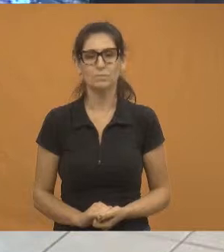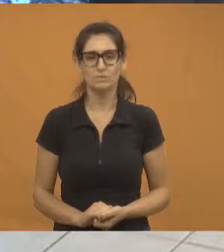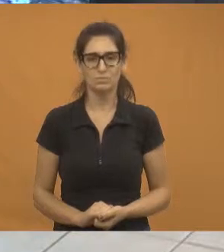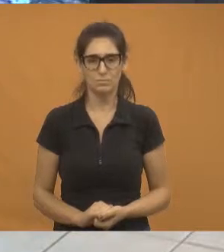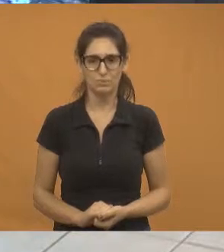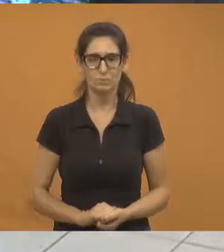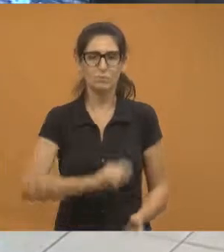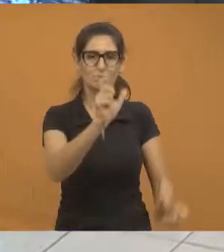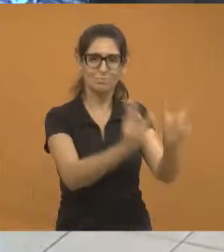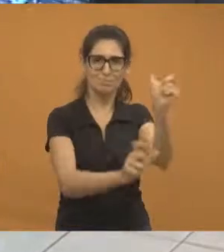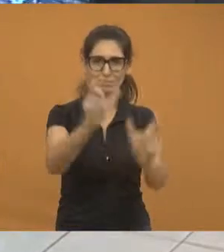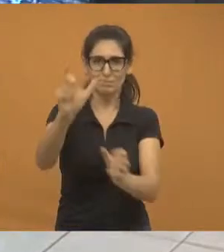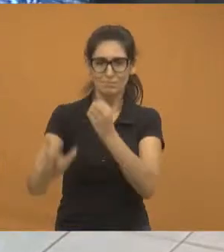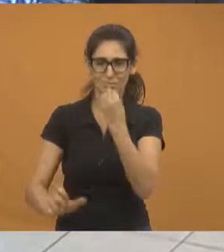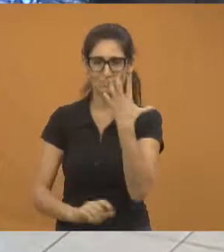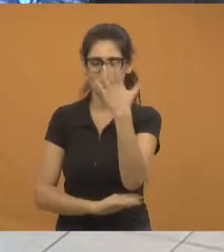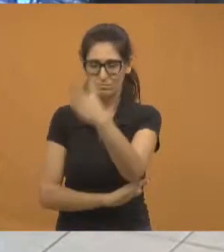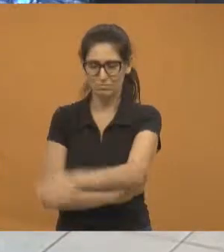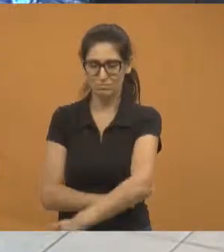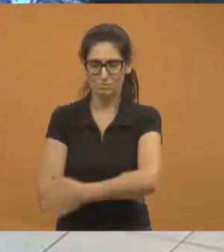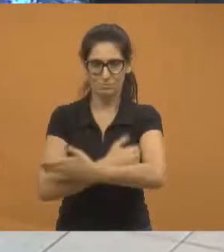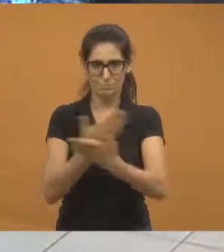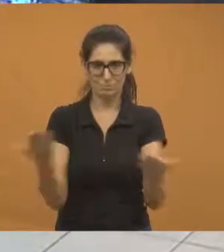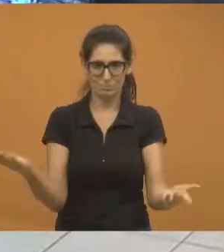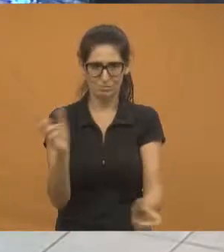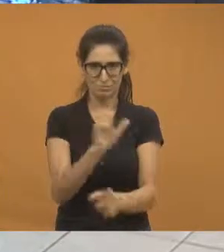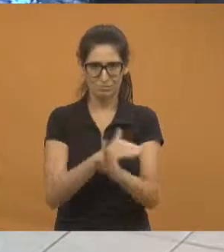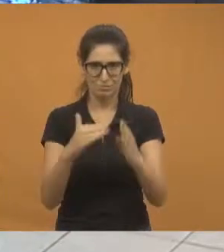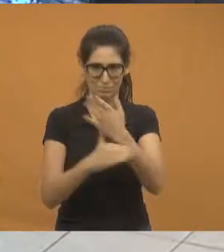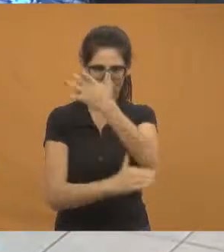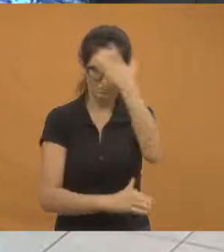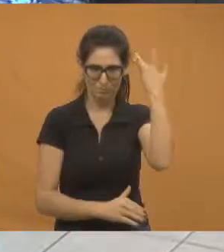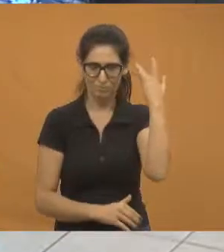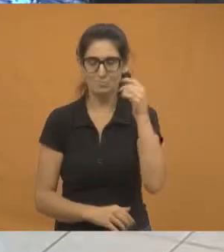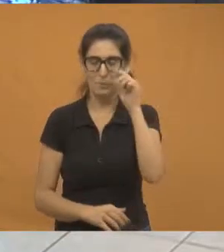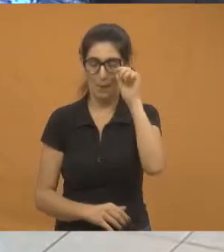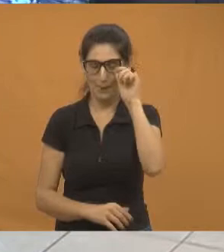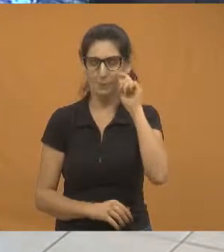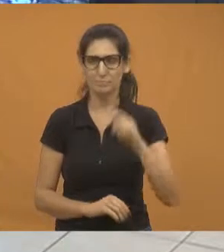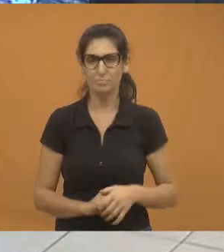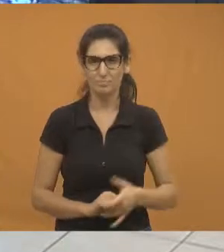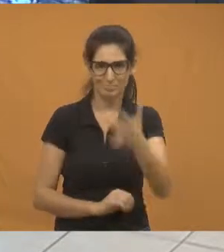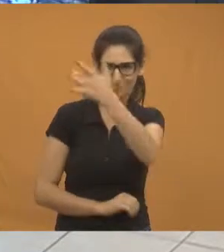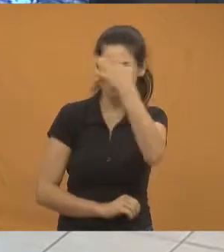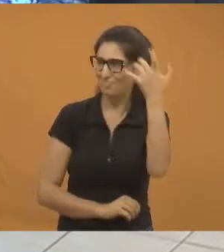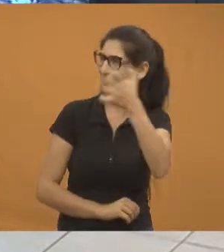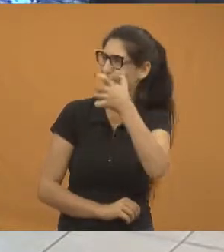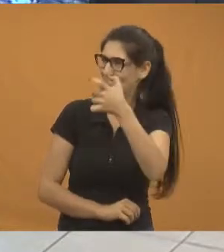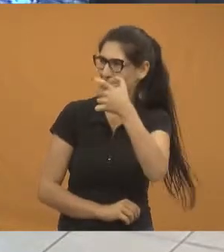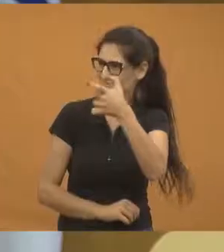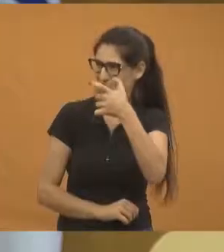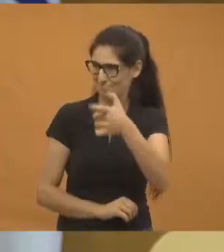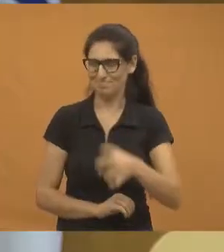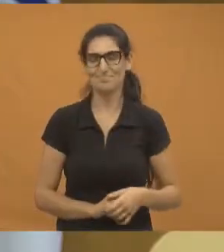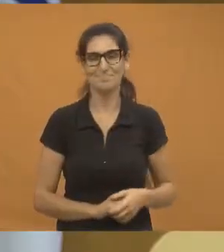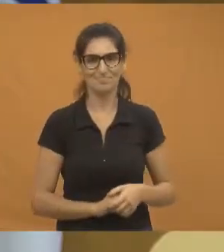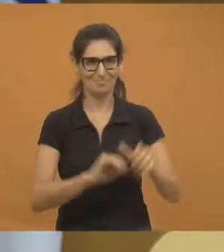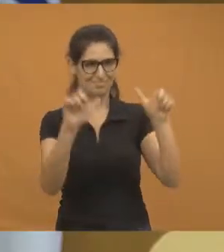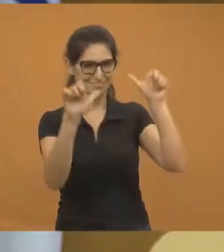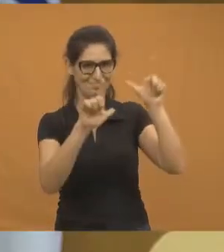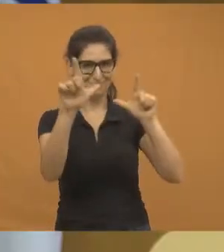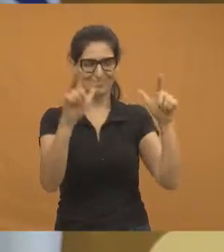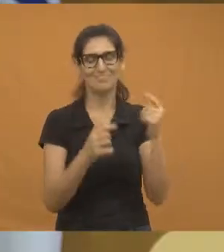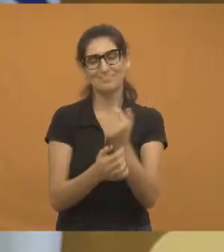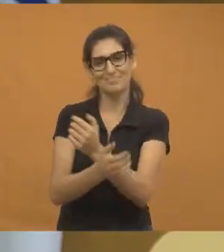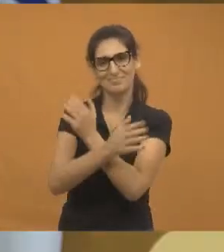senhoras e senhores boa tarde a todos cumprimentando aqui os nossos telespectadores acompanham tv quero mandar um grande